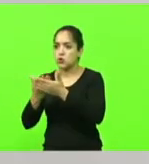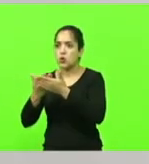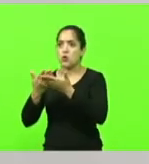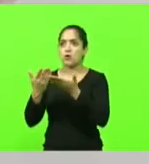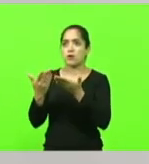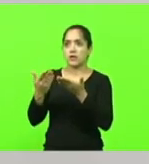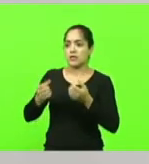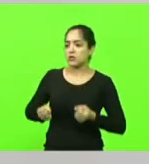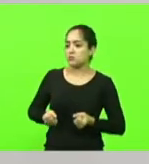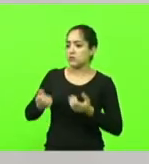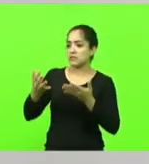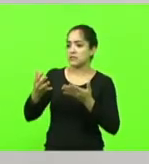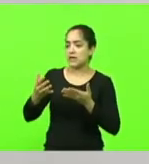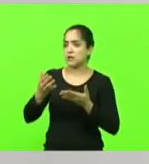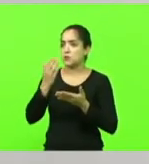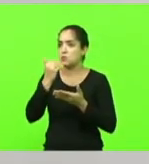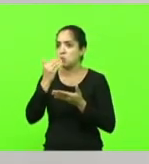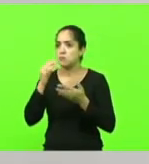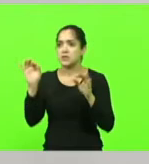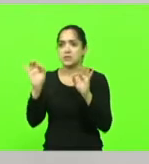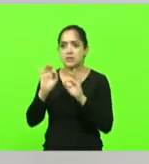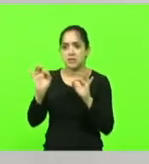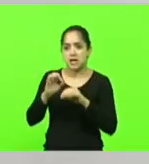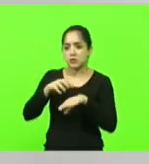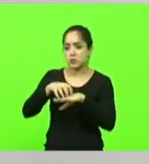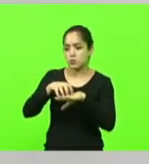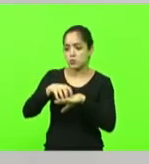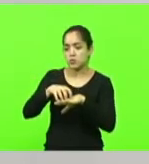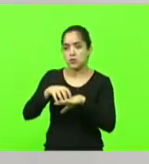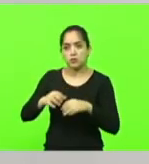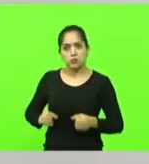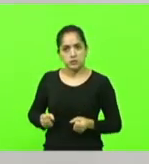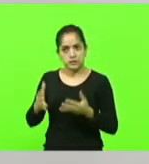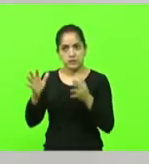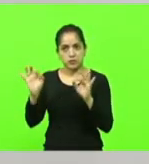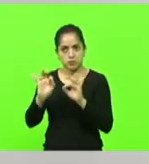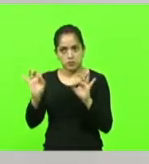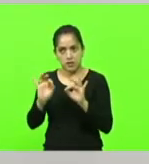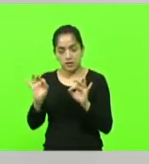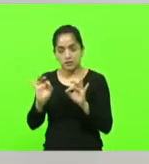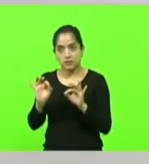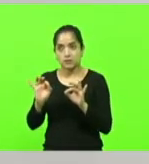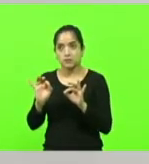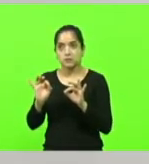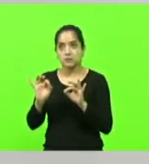gastaram com comida, com alimento, com transporte, não gastaram com nada. E